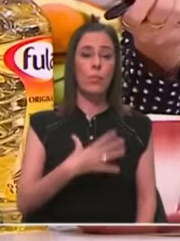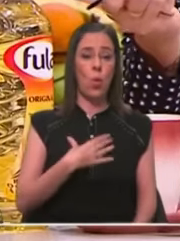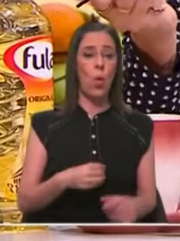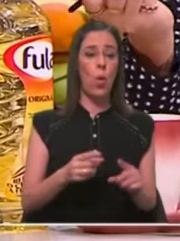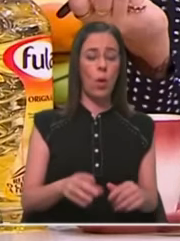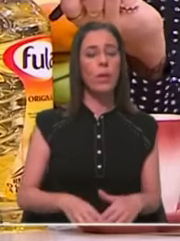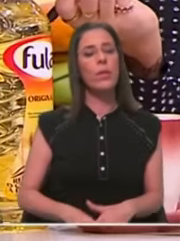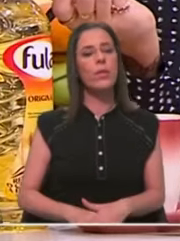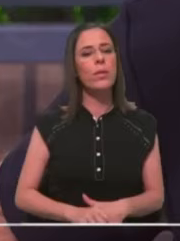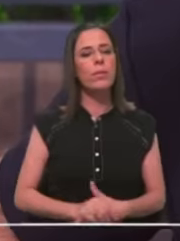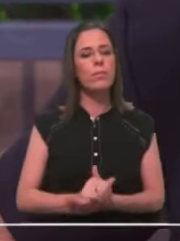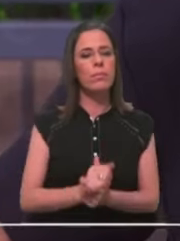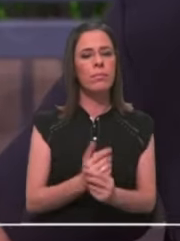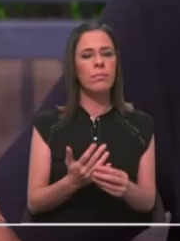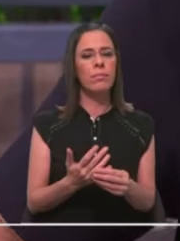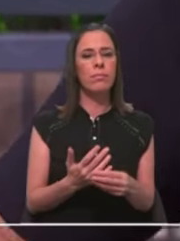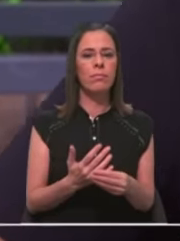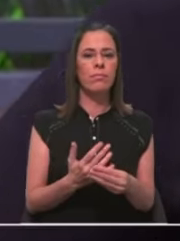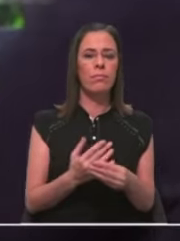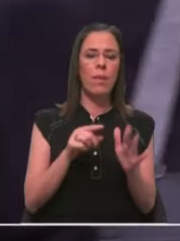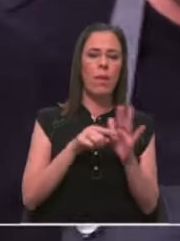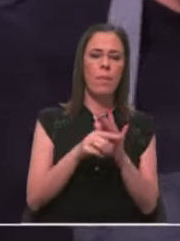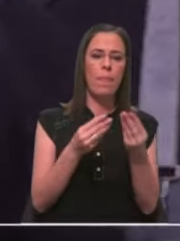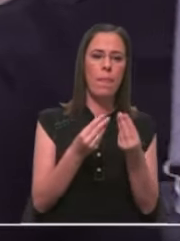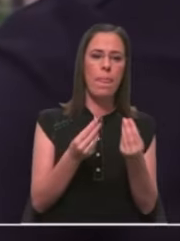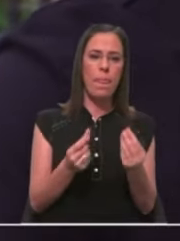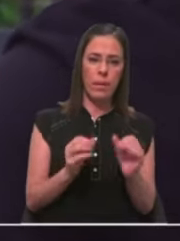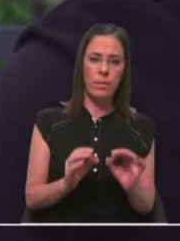assim, maciazinhas lá por dentro.